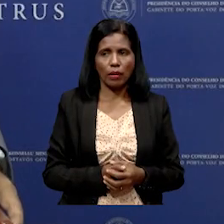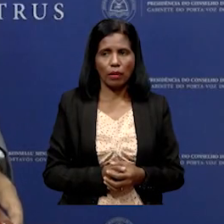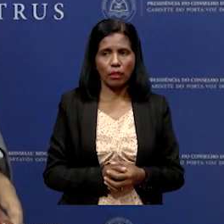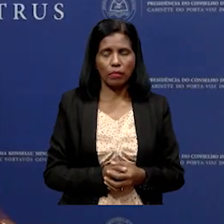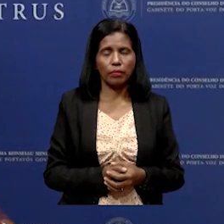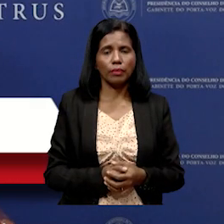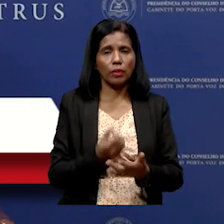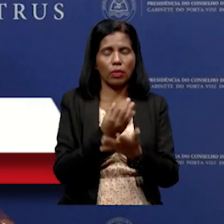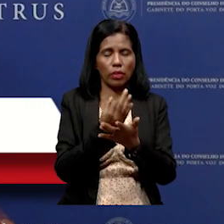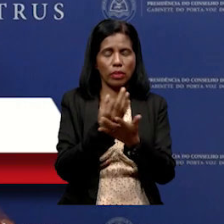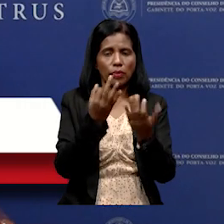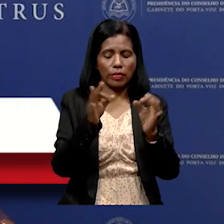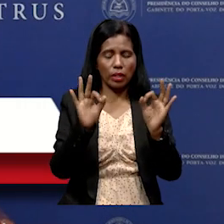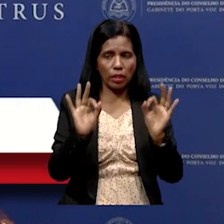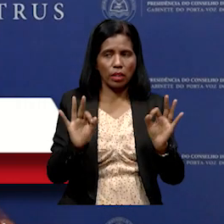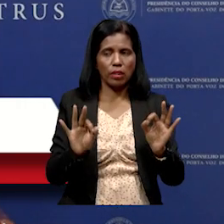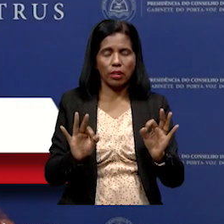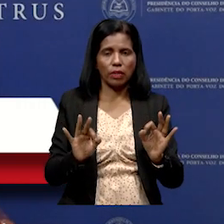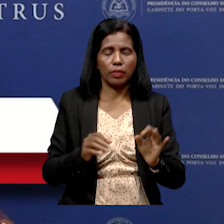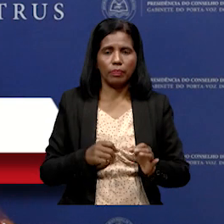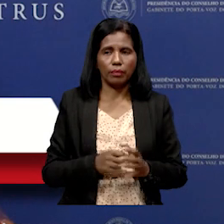montante final, o montante total é